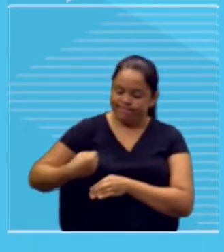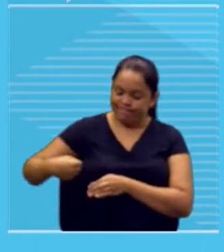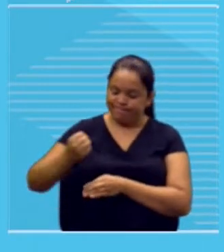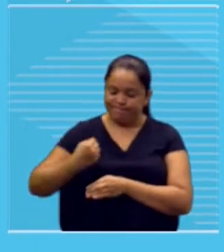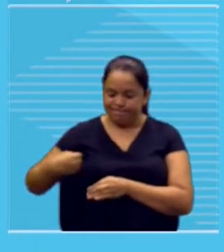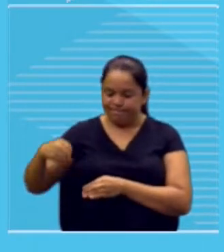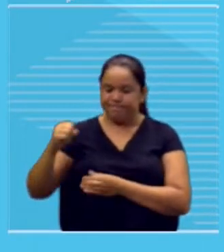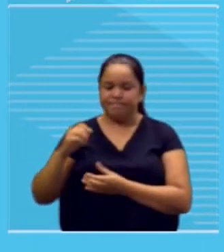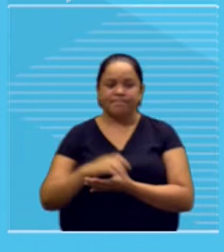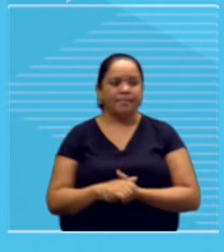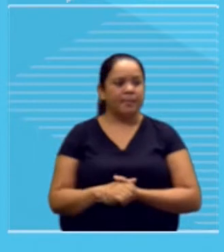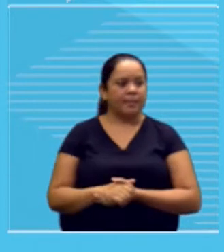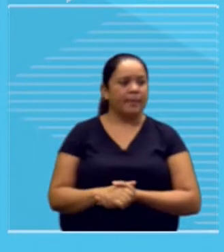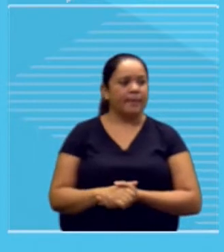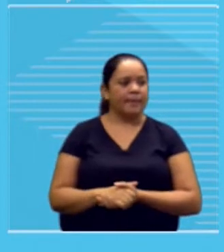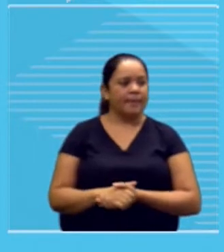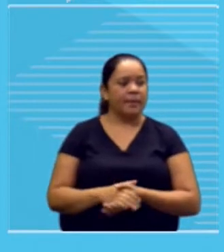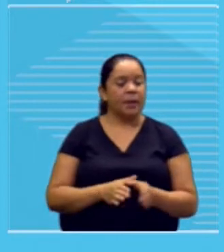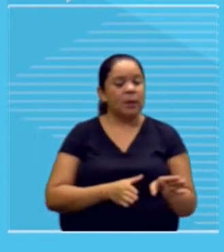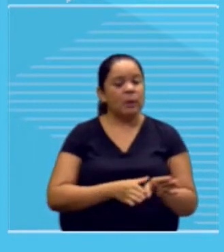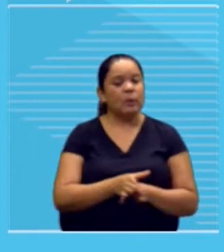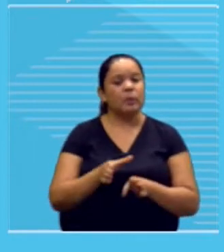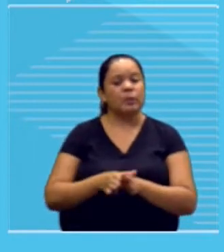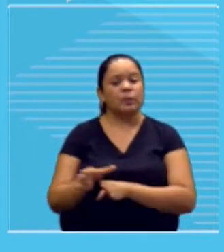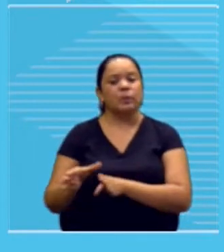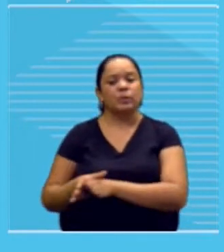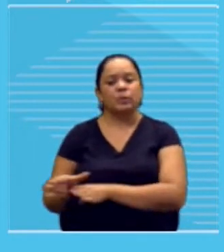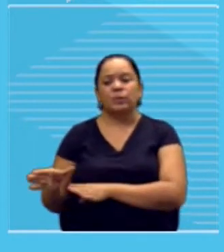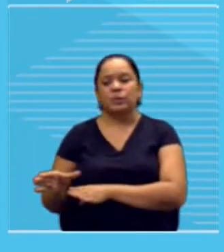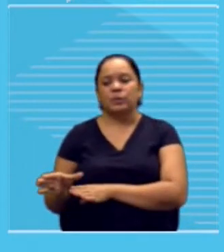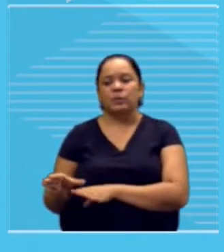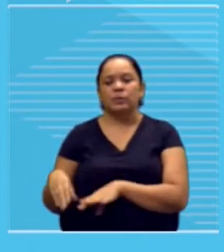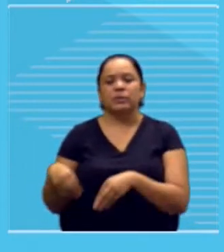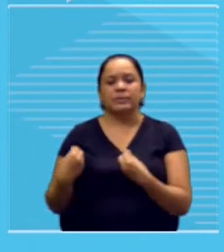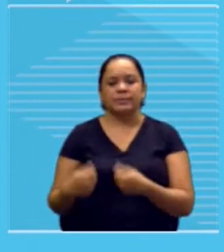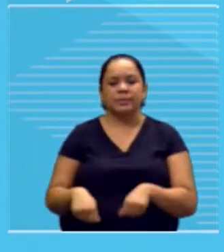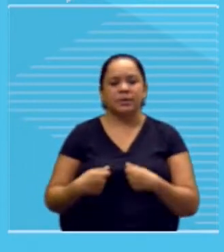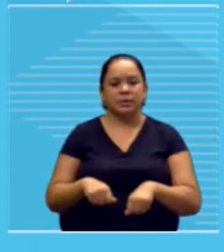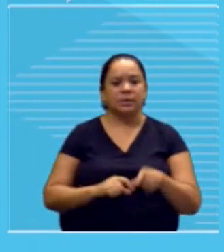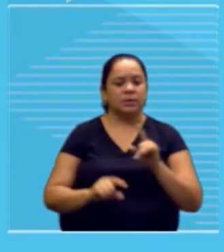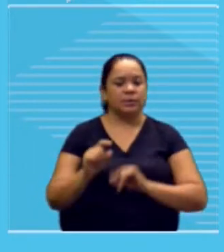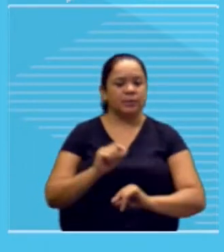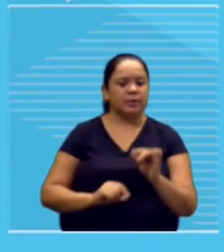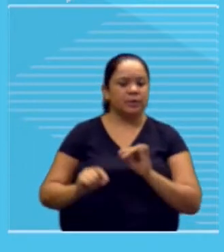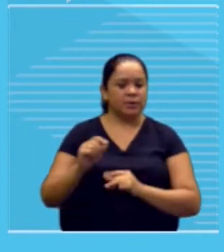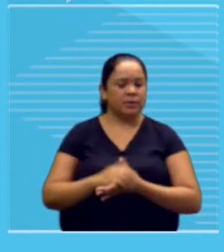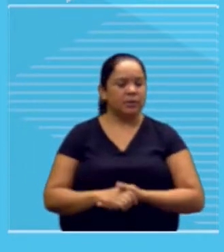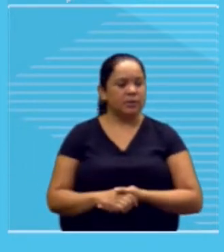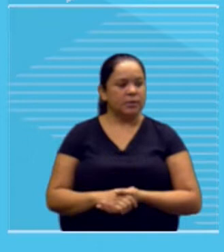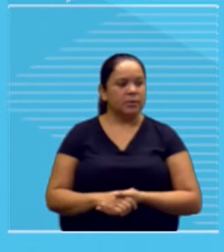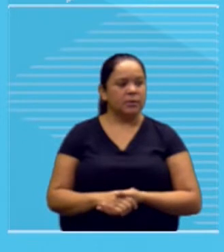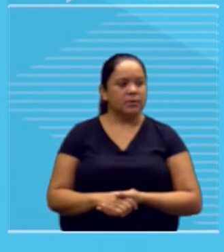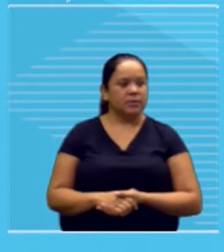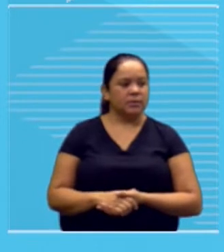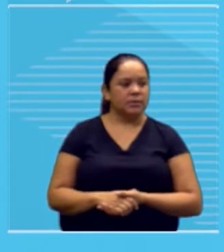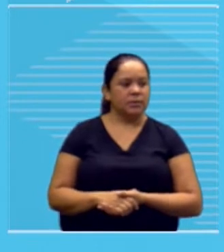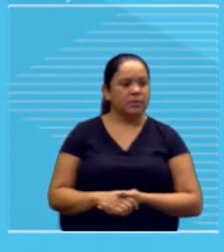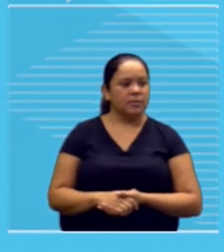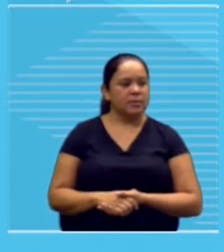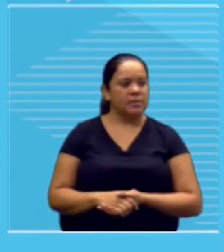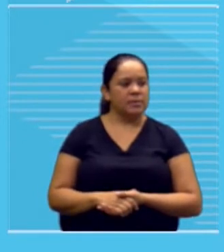direções direcionamentos o que é que você tem que fazer não tem jeito galera tá aí vai aparecer